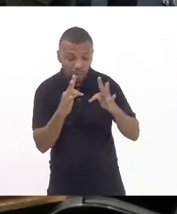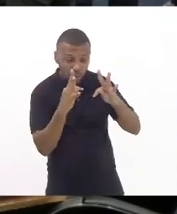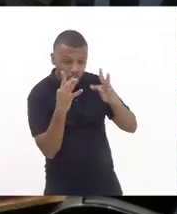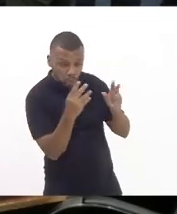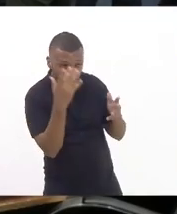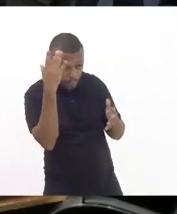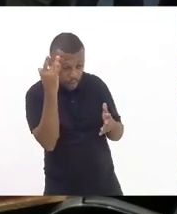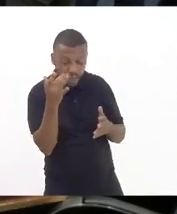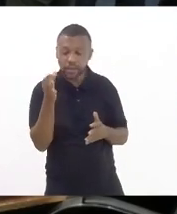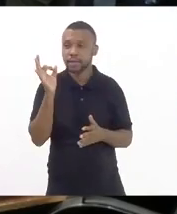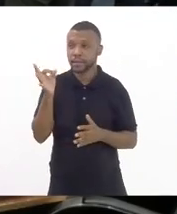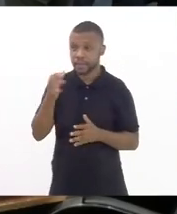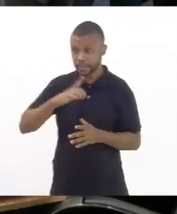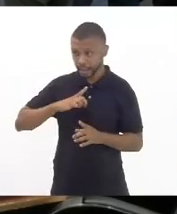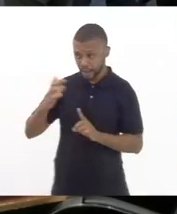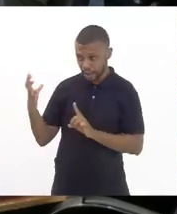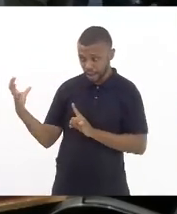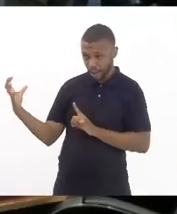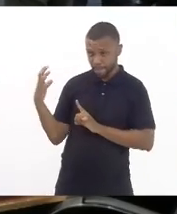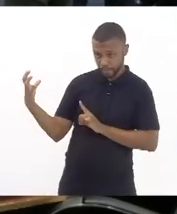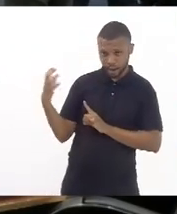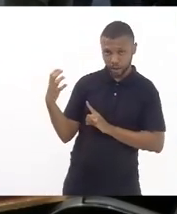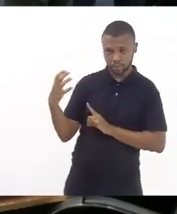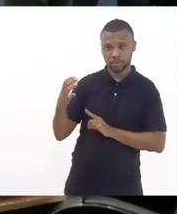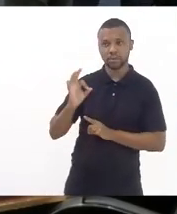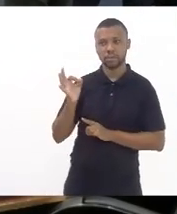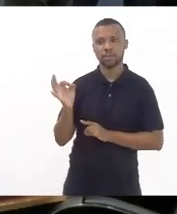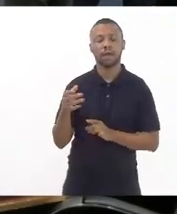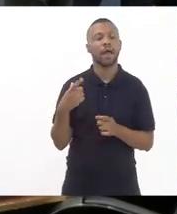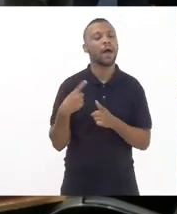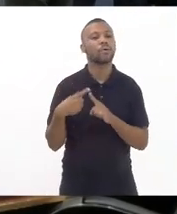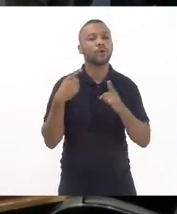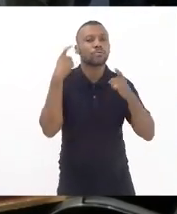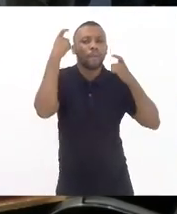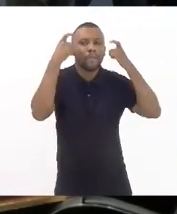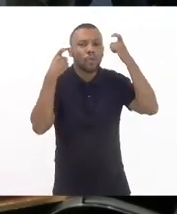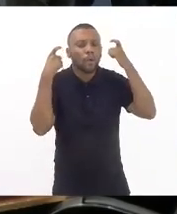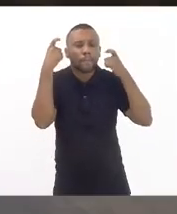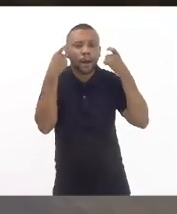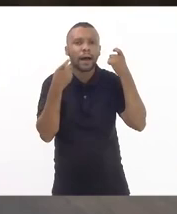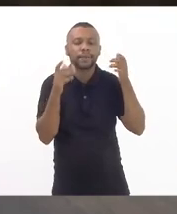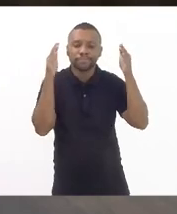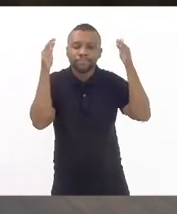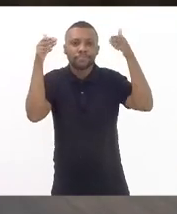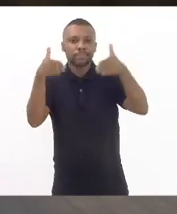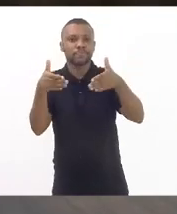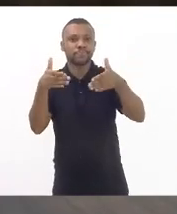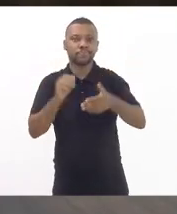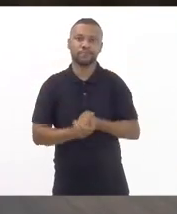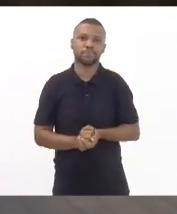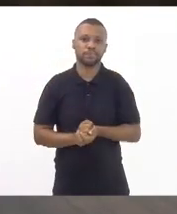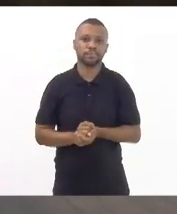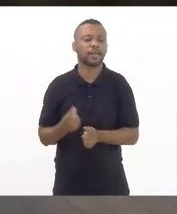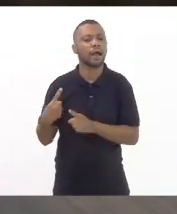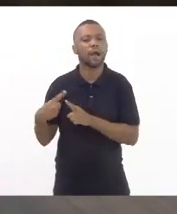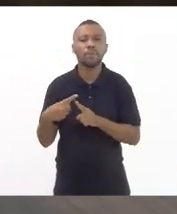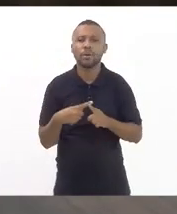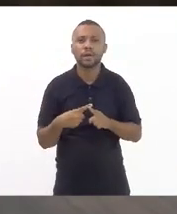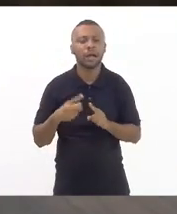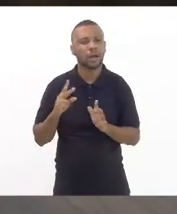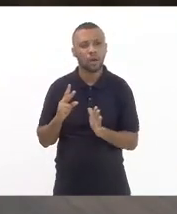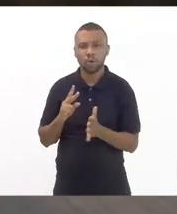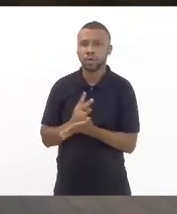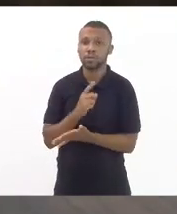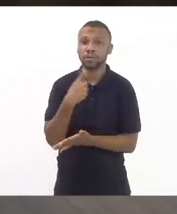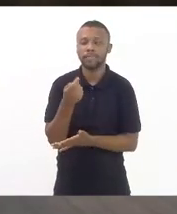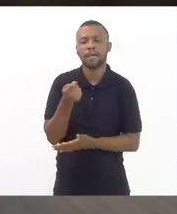Tem impacto, sim. Porque, senhor presidente, eu estou muito preocupada com relação a isso. Afinal de contas, a gente fica